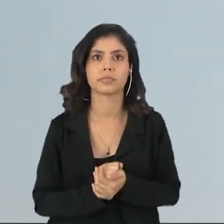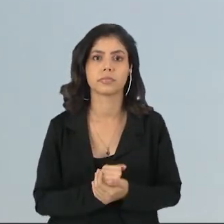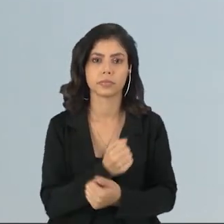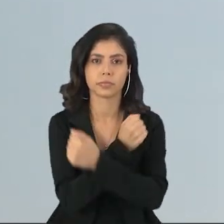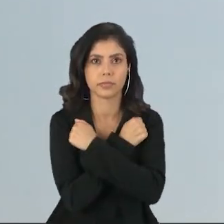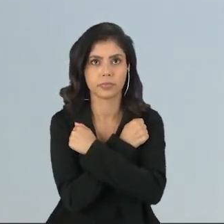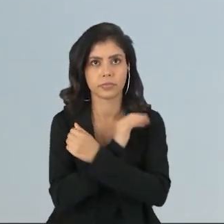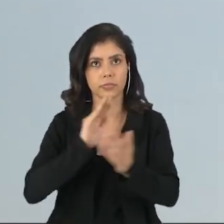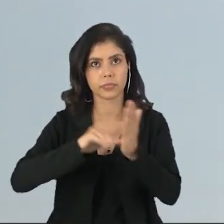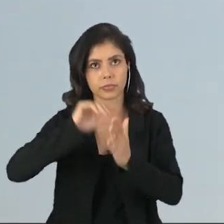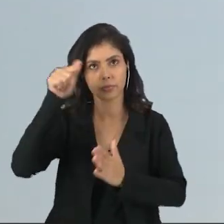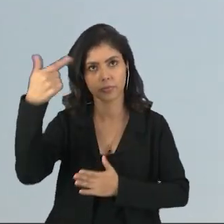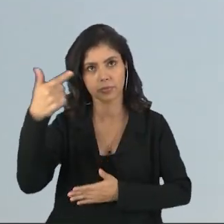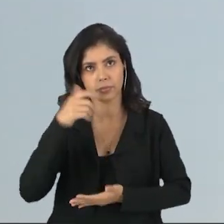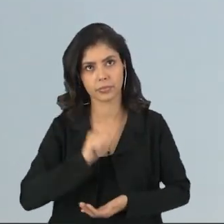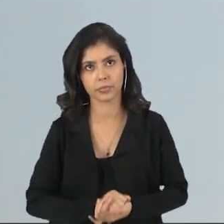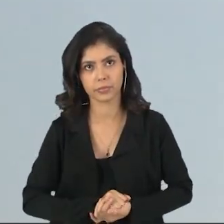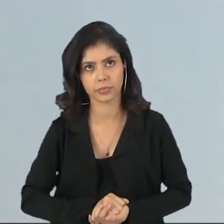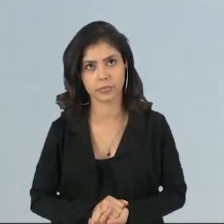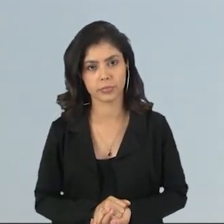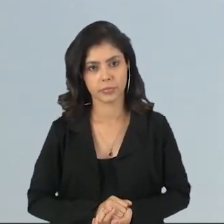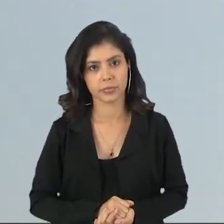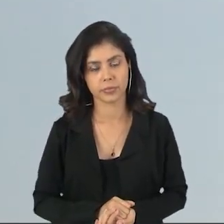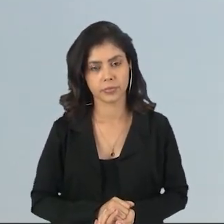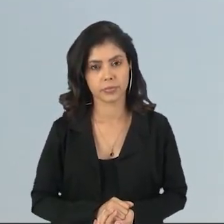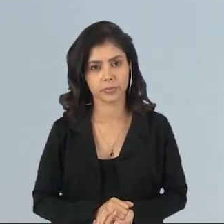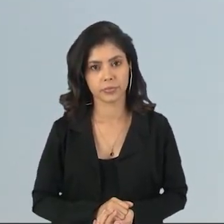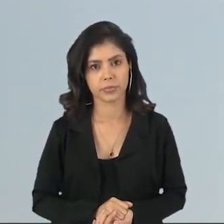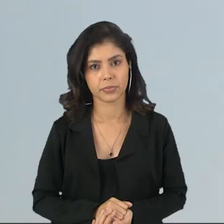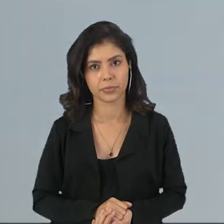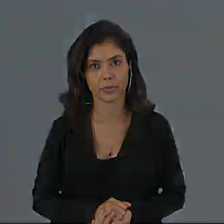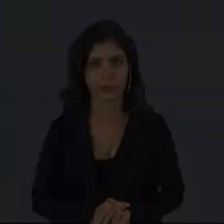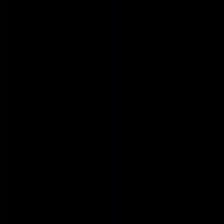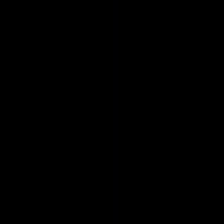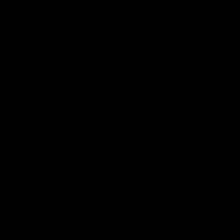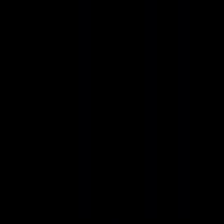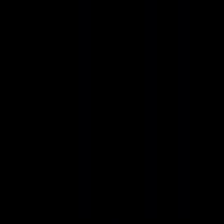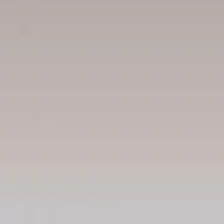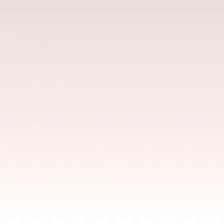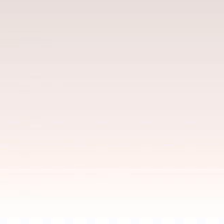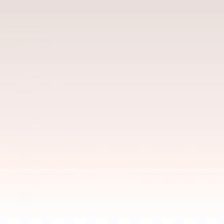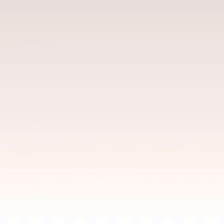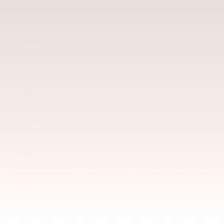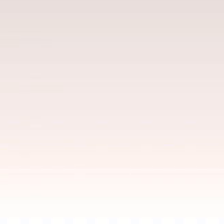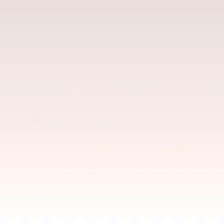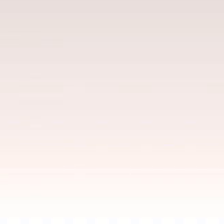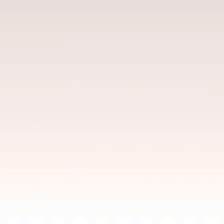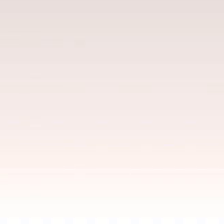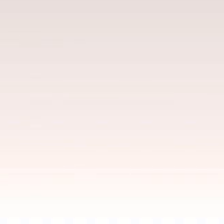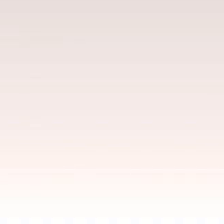basta acessar a plataforma Eduque. Um abraço e até a próxima!